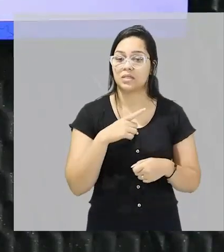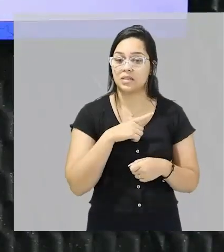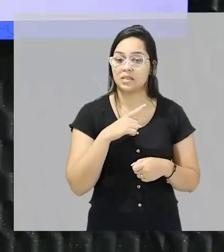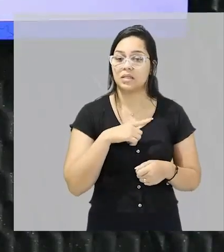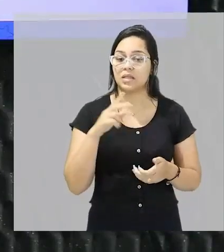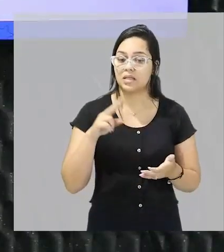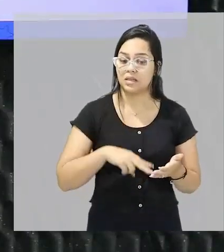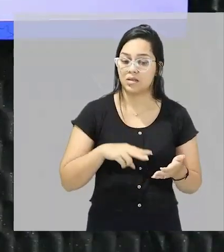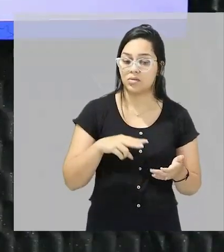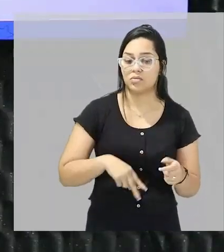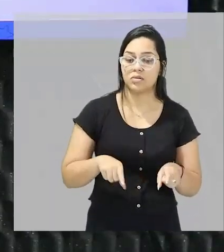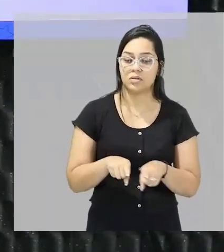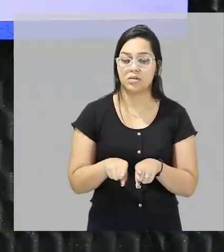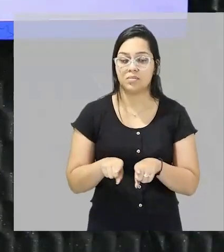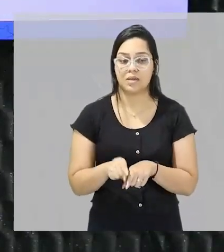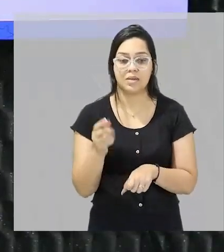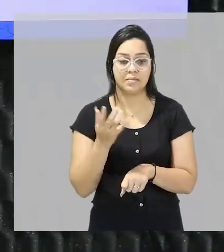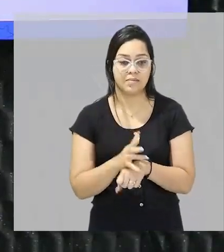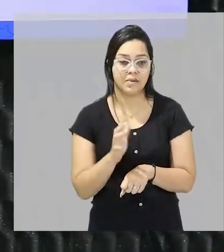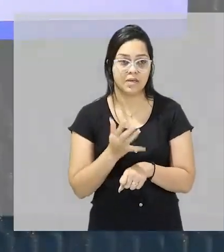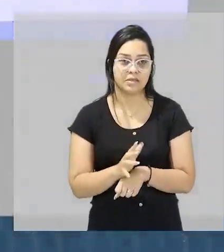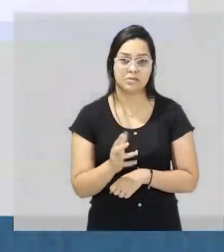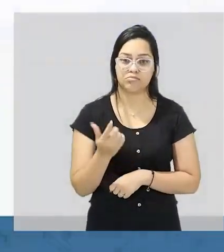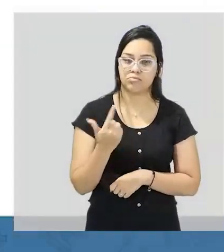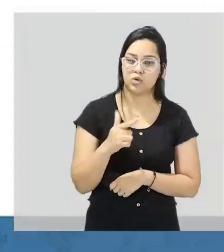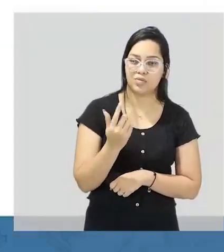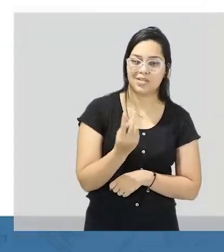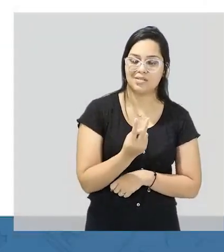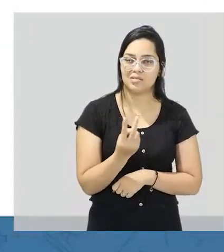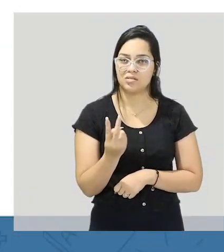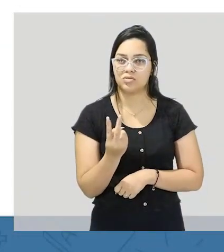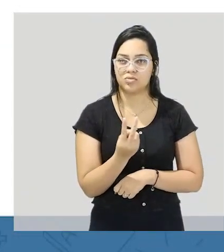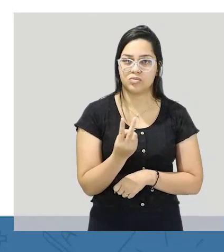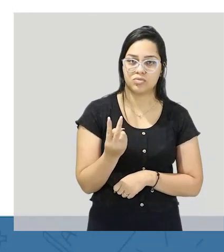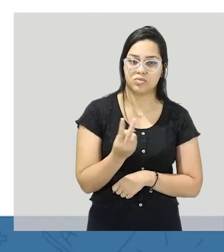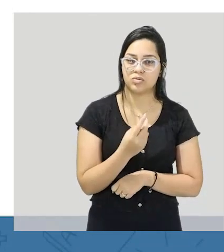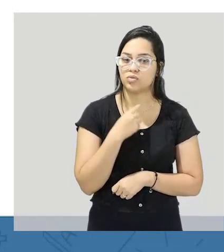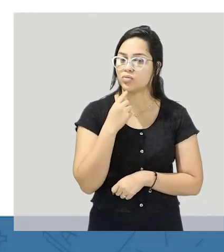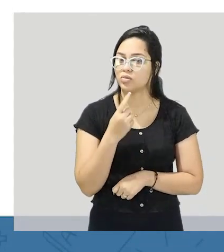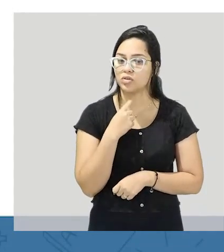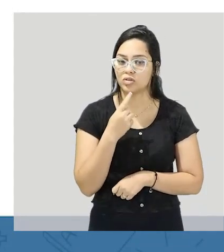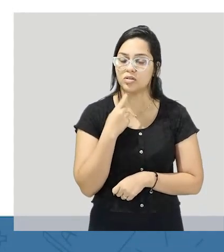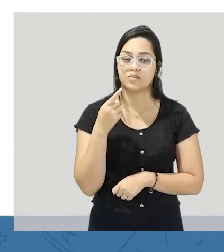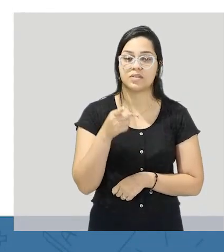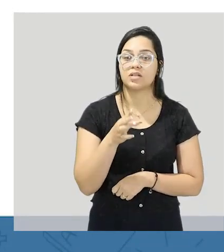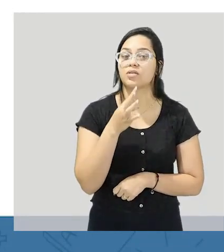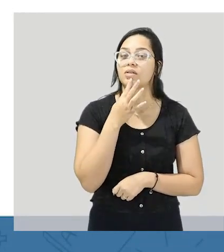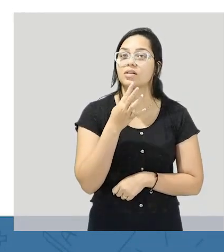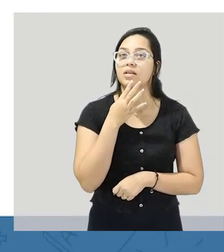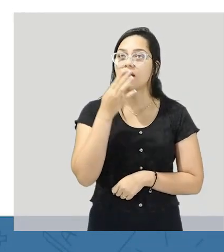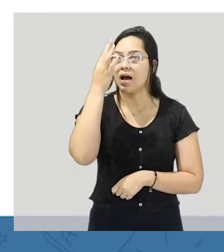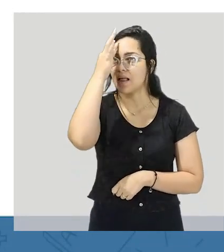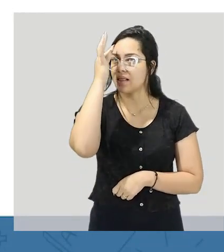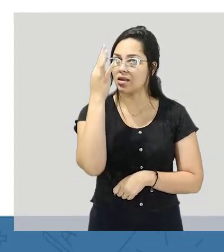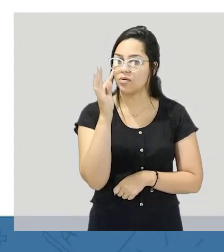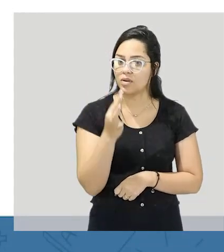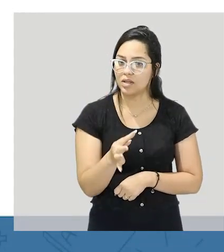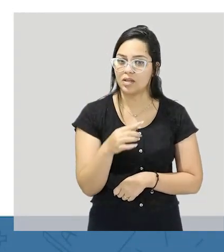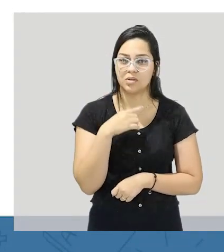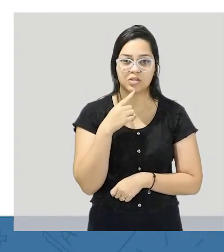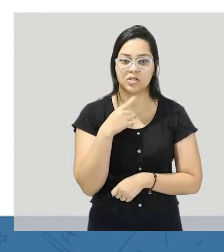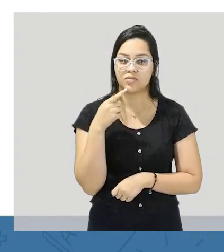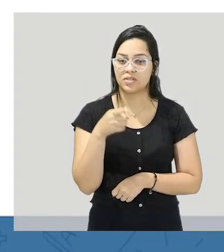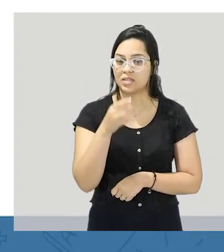leitura e tem que ter prática. Sem esses dois elementos, não adianta você conhecer a teoria, não adianta você